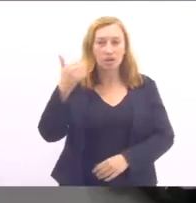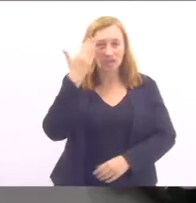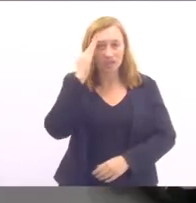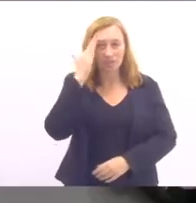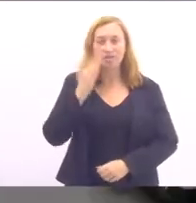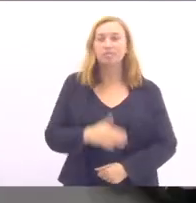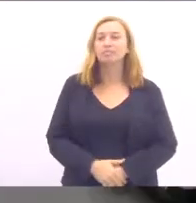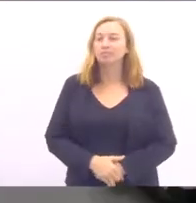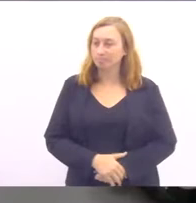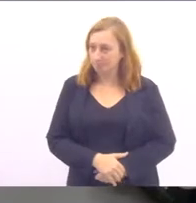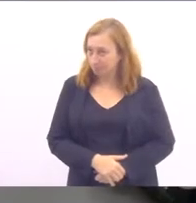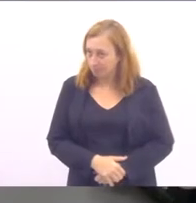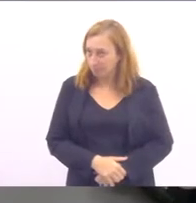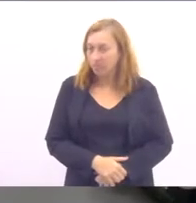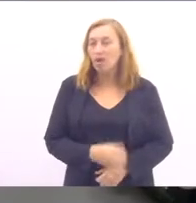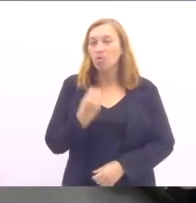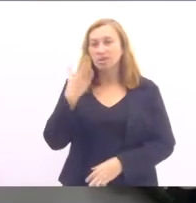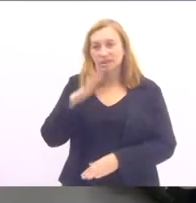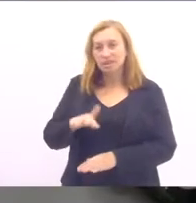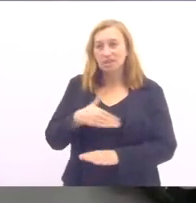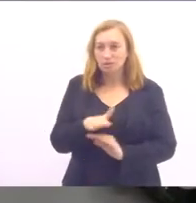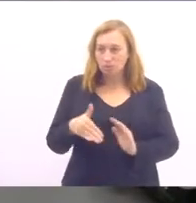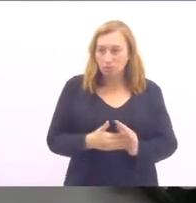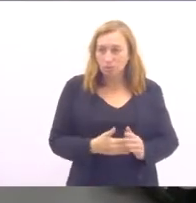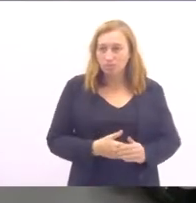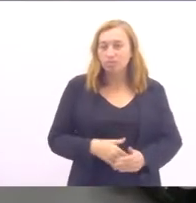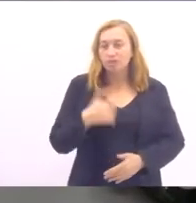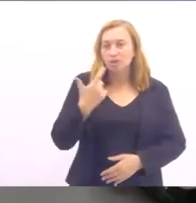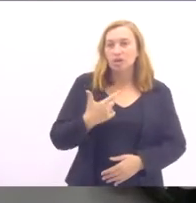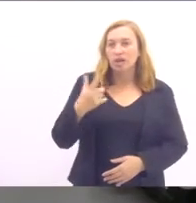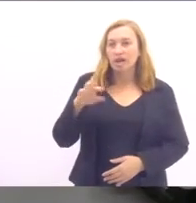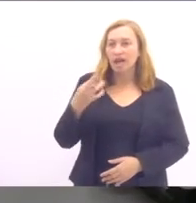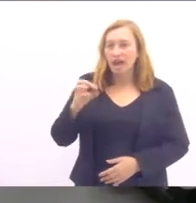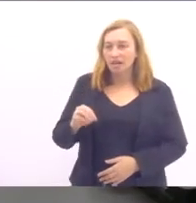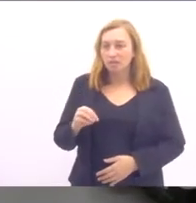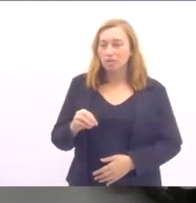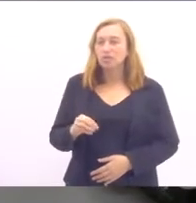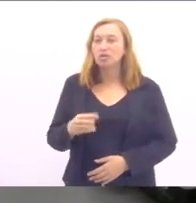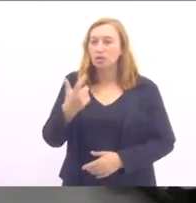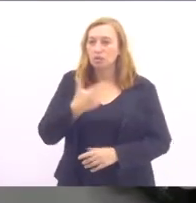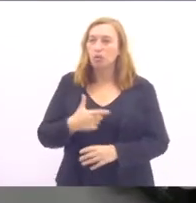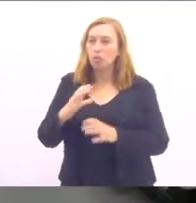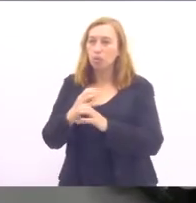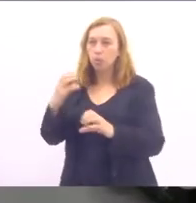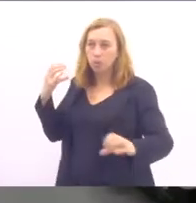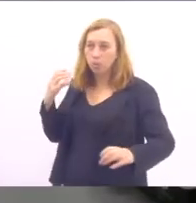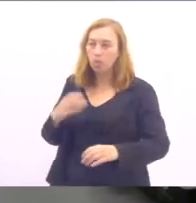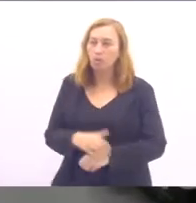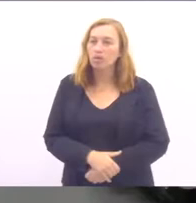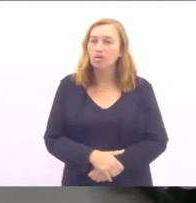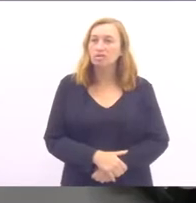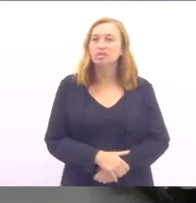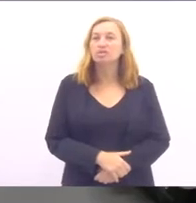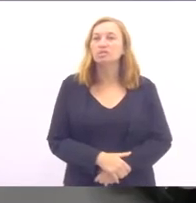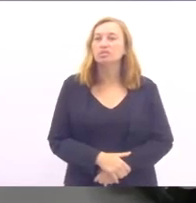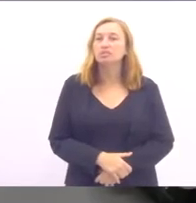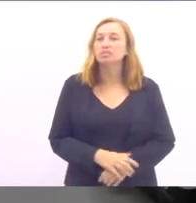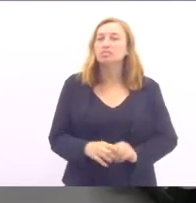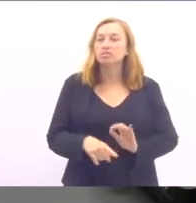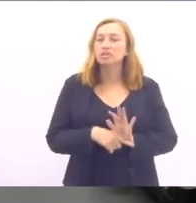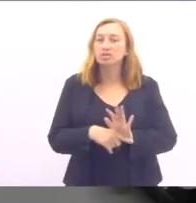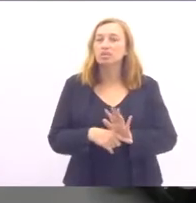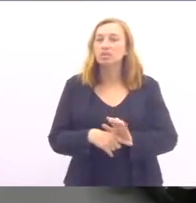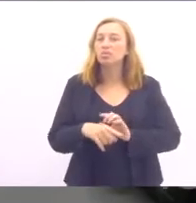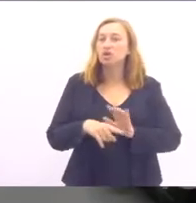Por favor. Boa tarde a todos. Meu nome é Ricardo Pimentel. Eu sou engenheiro e venho prestando uma assistência